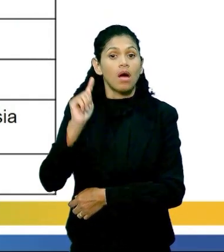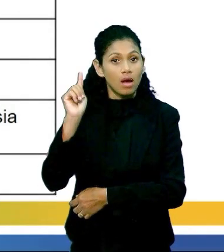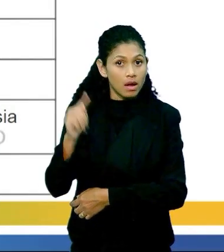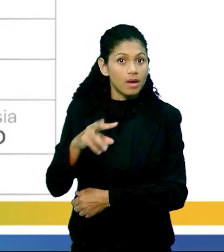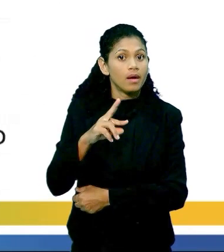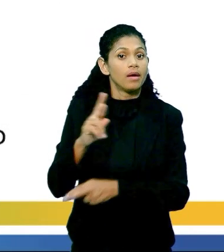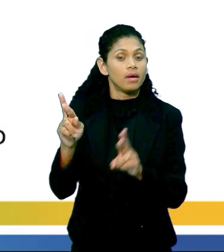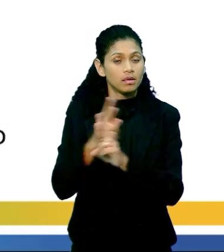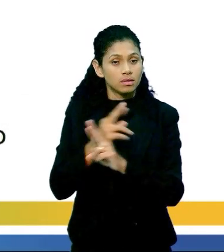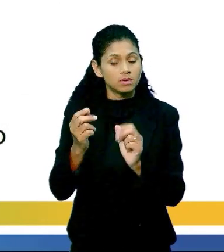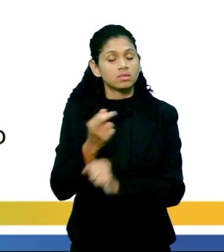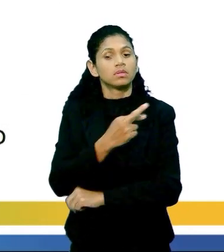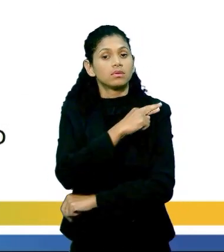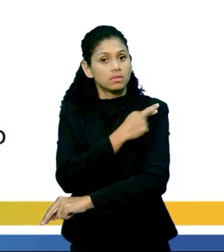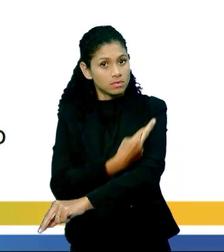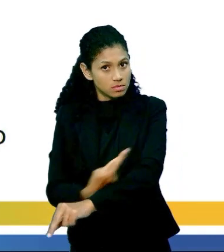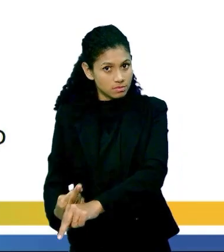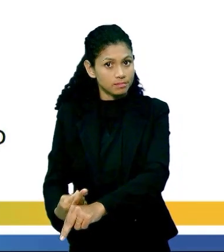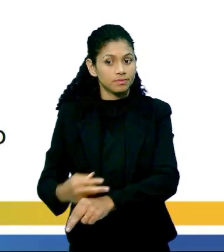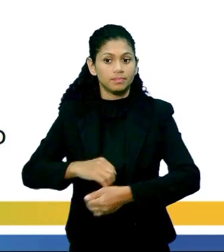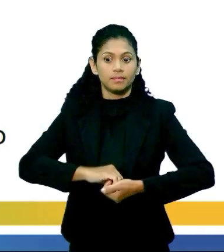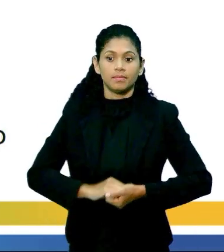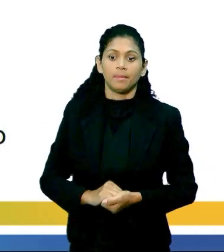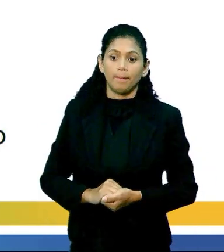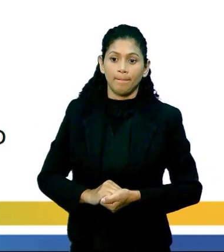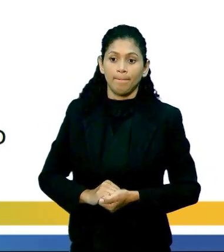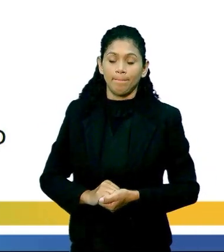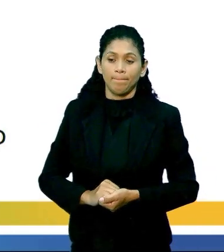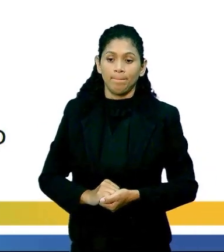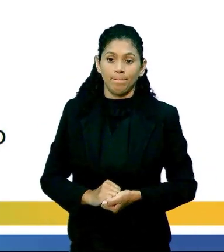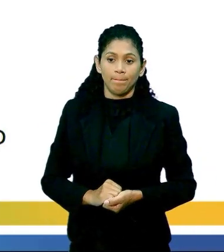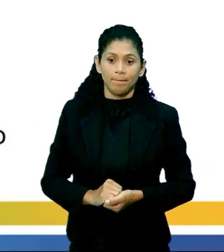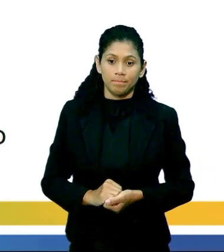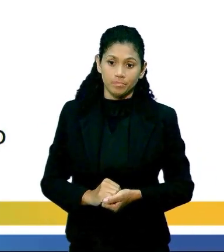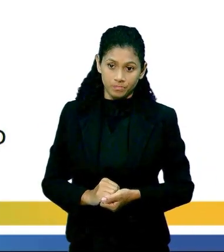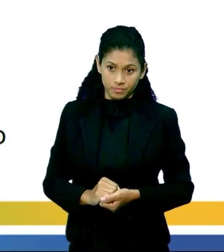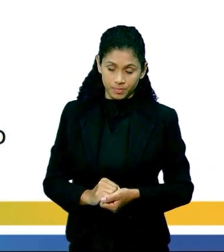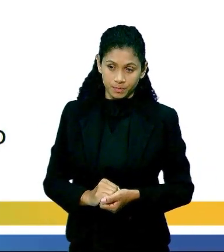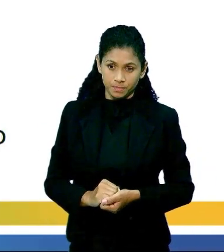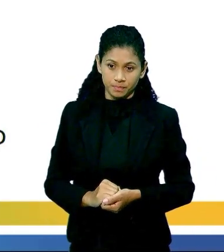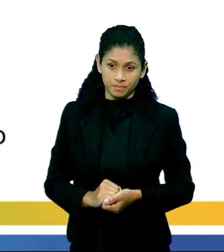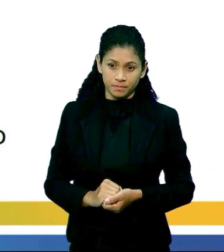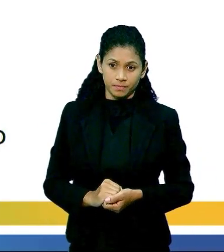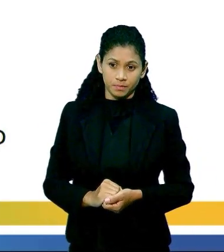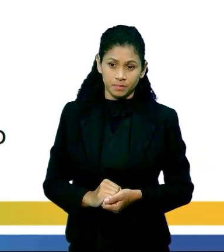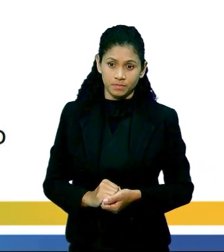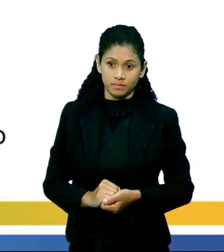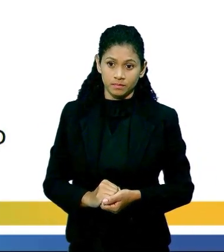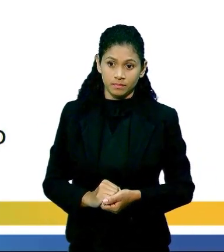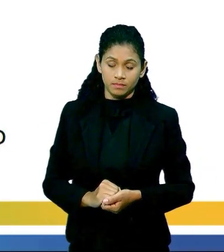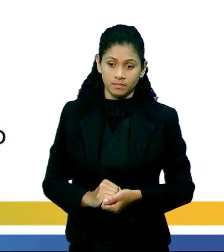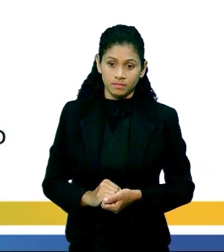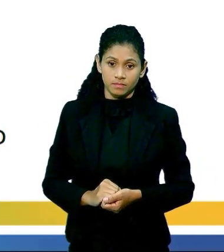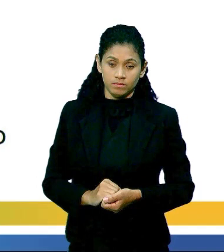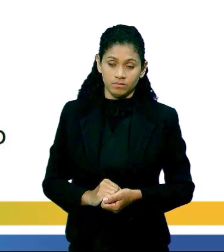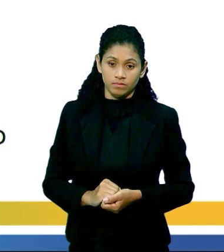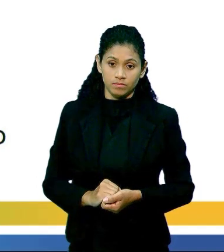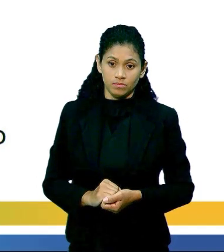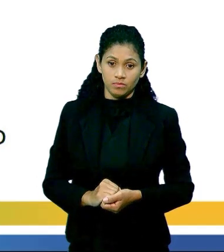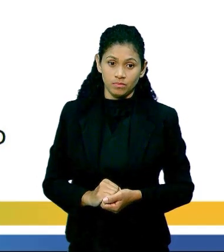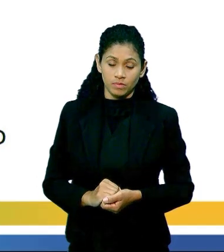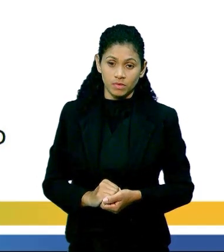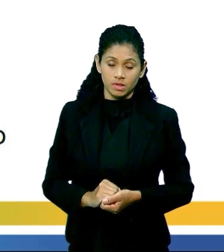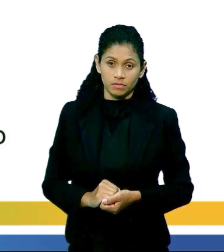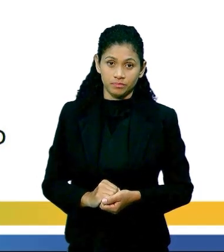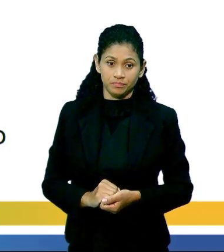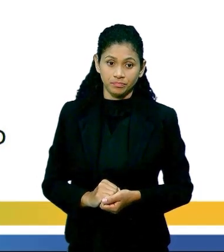essa dizendo aí que não tem quase feriado religioso, é errado. A maioria são religiosos. Então sobrou aí, quase todos